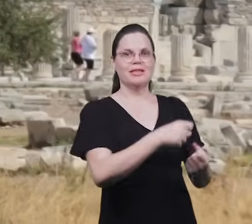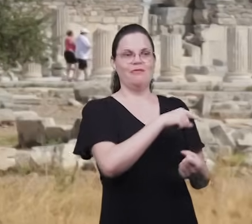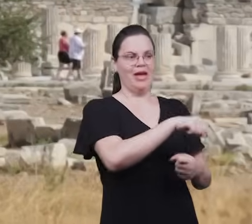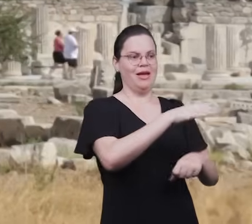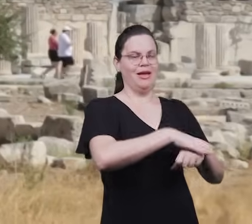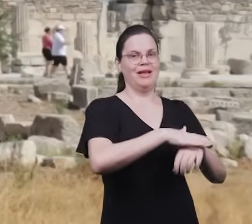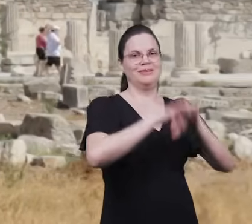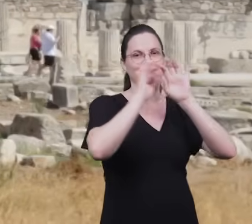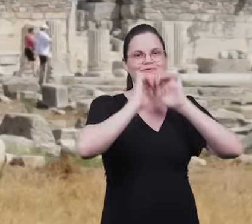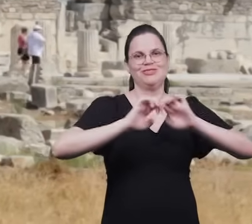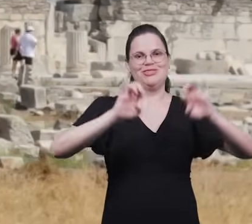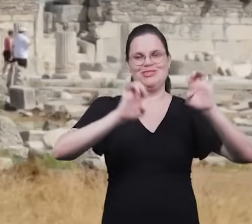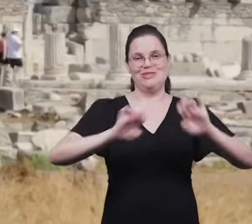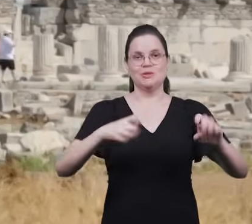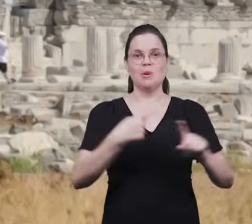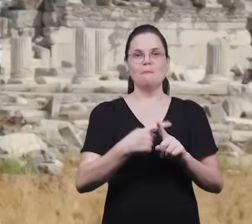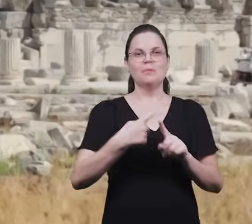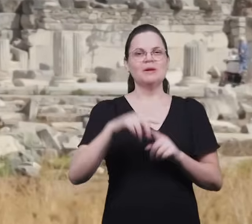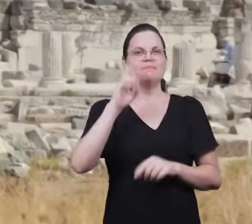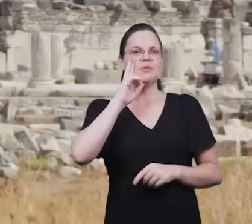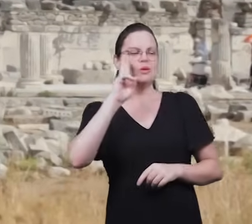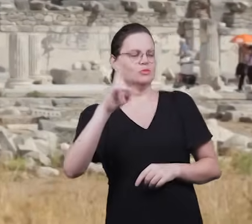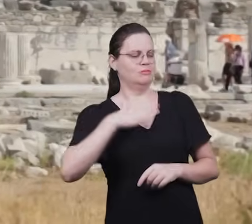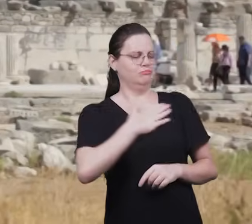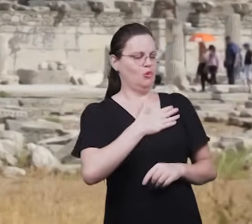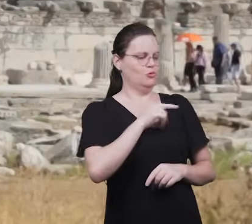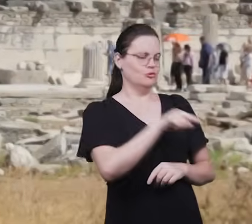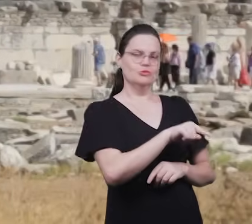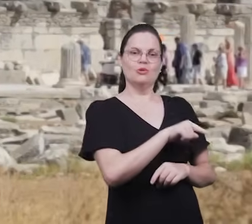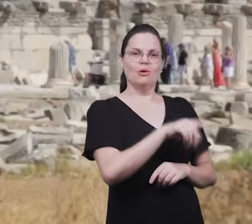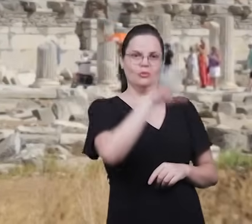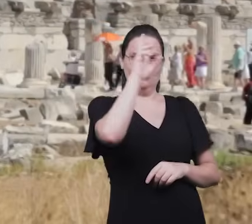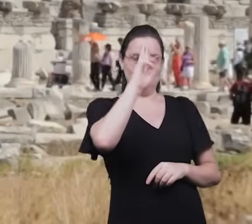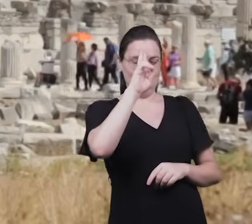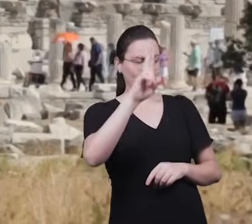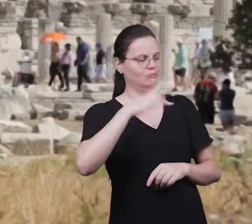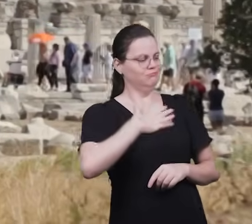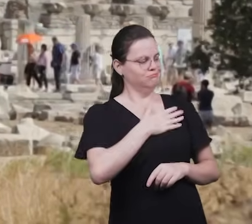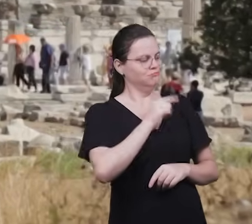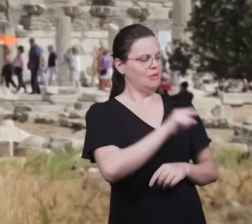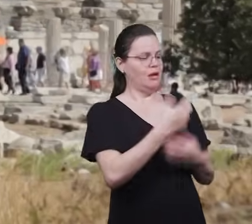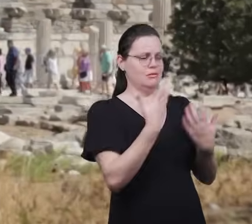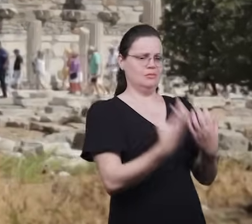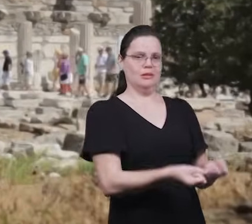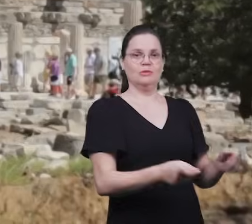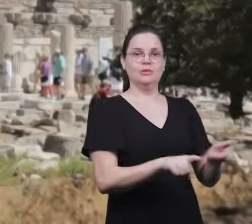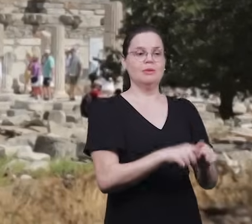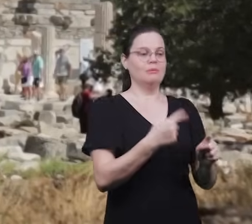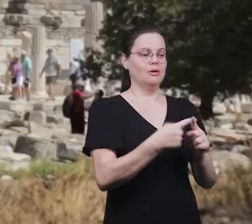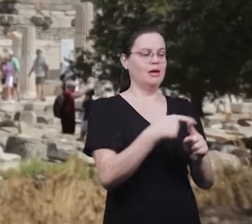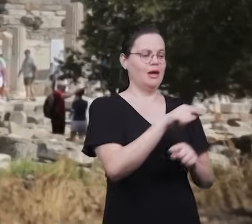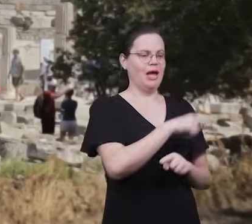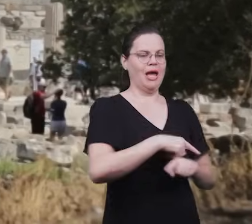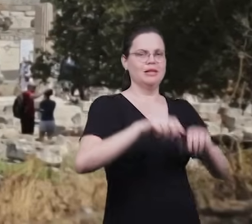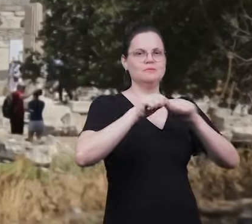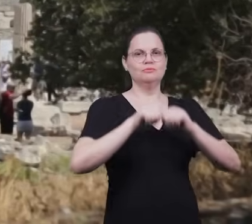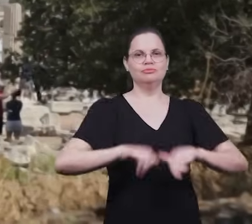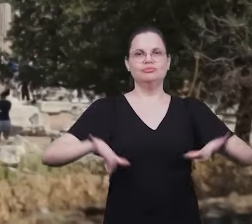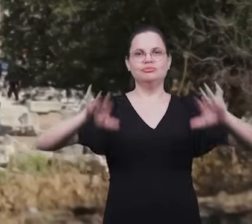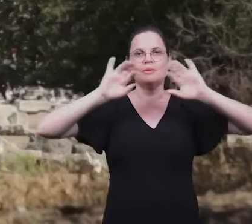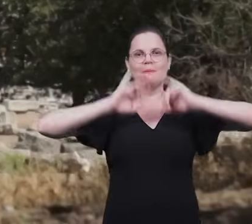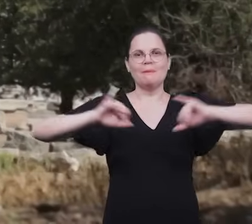aceitável, agradável, porque o Senhor se agradou do trabalho dessa igreja, que foi um trabalho de propagação do